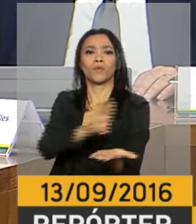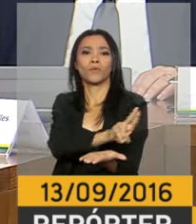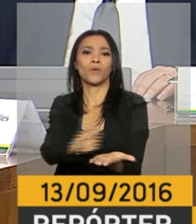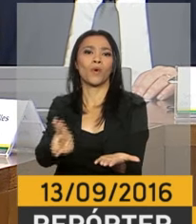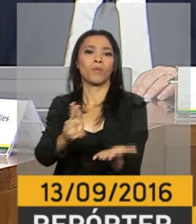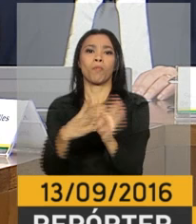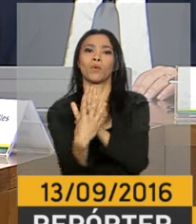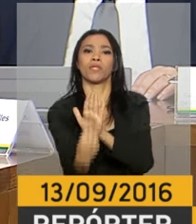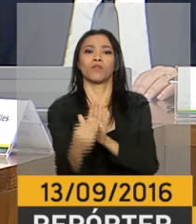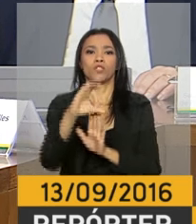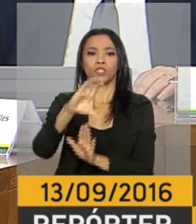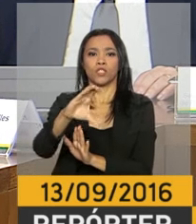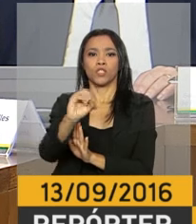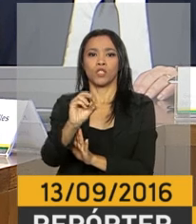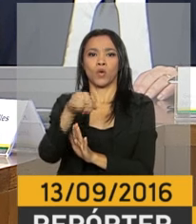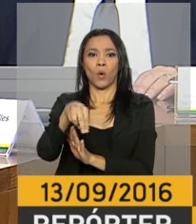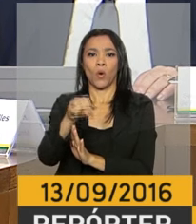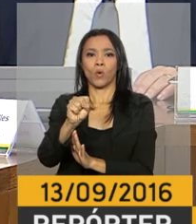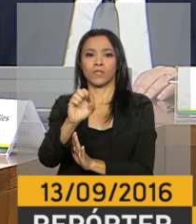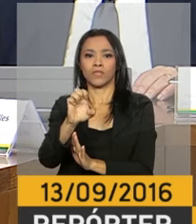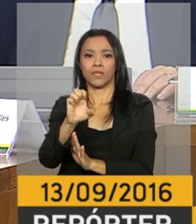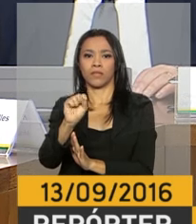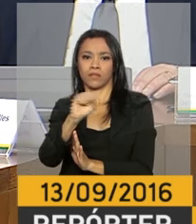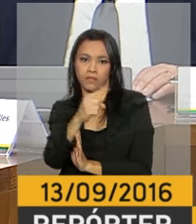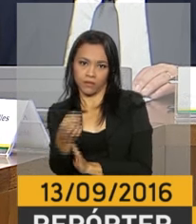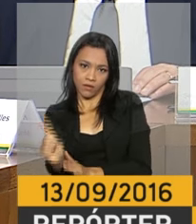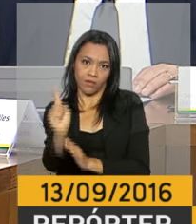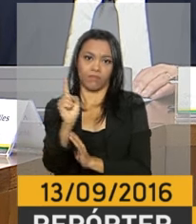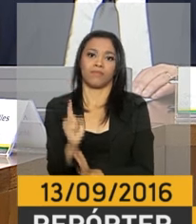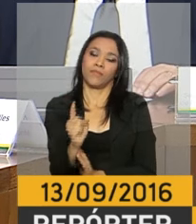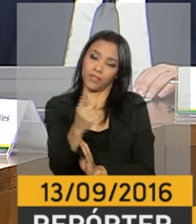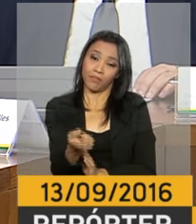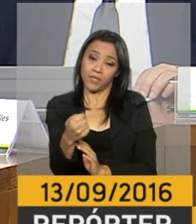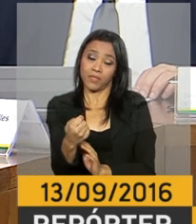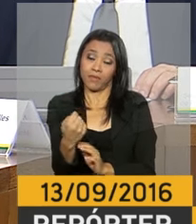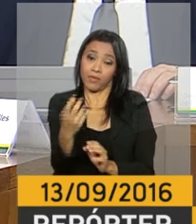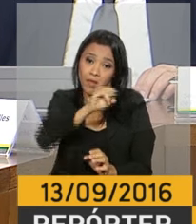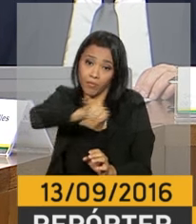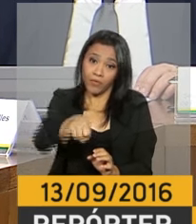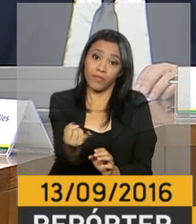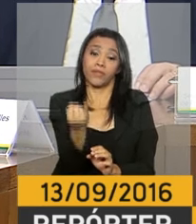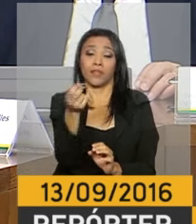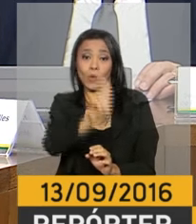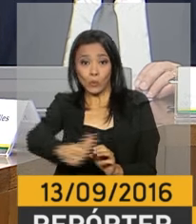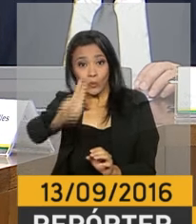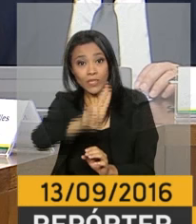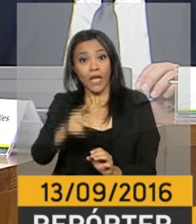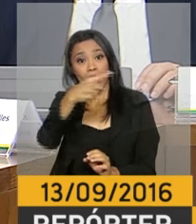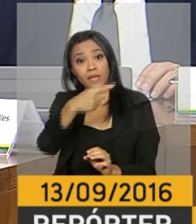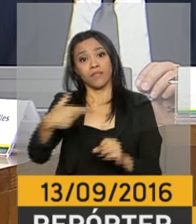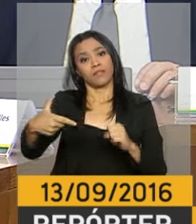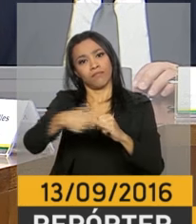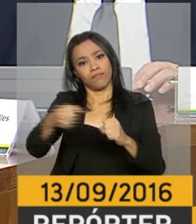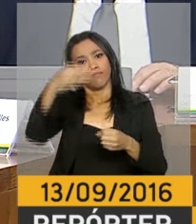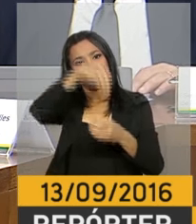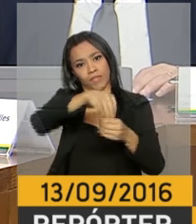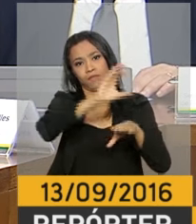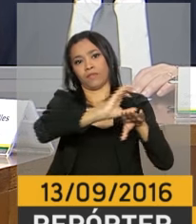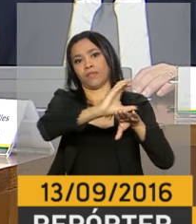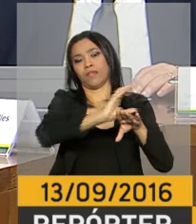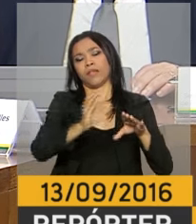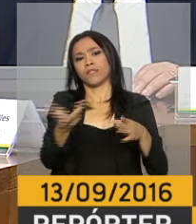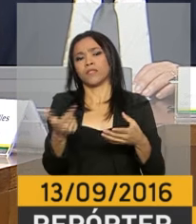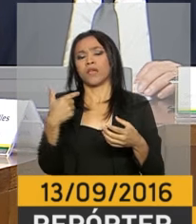é preciso dar execução a esse dispositivo constitucional e agora eh sob o comando do